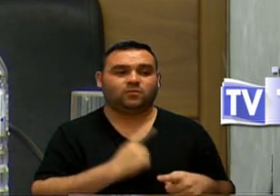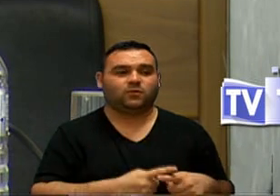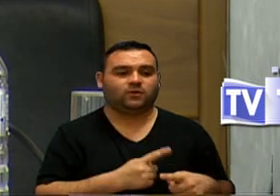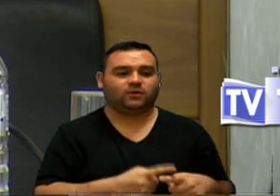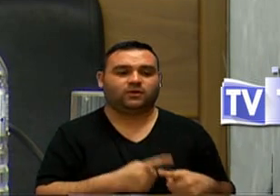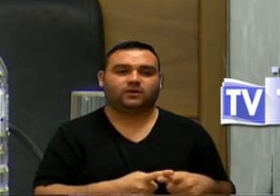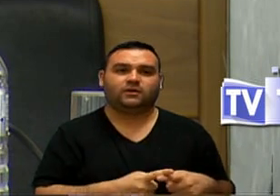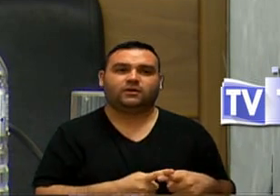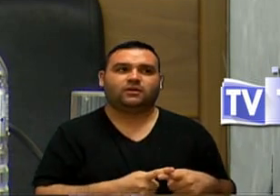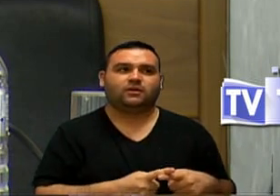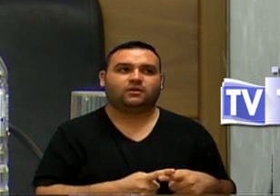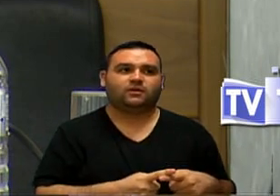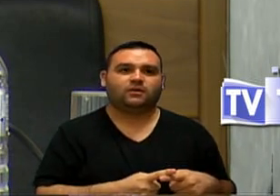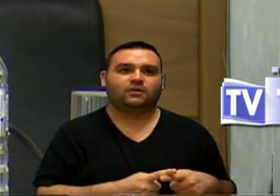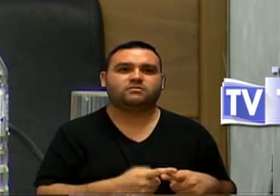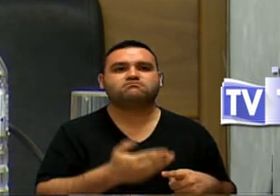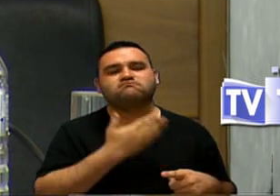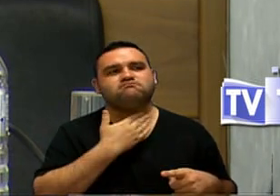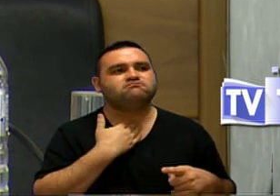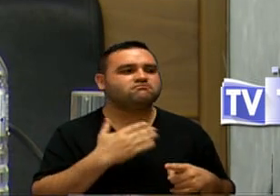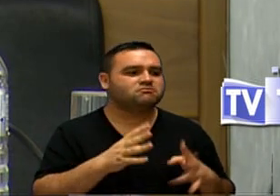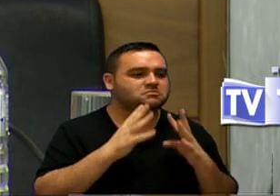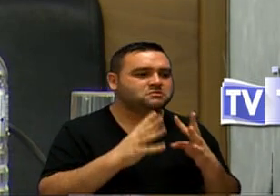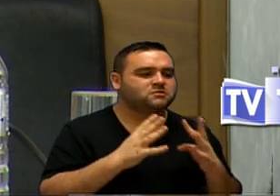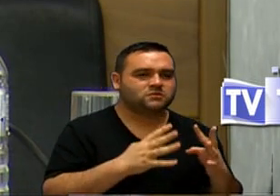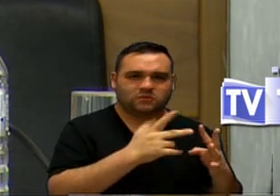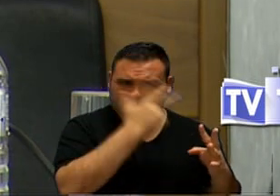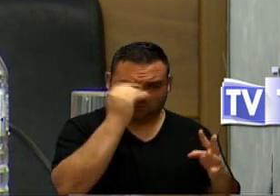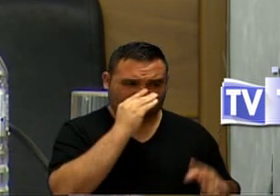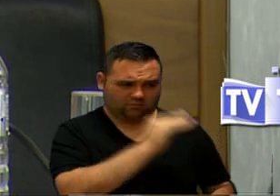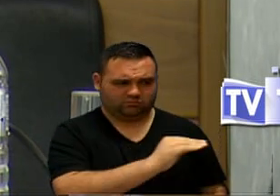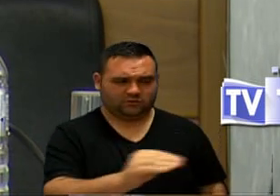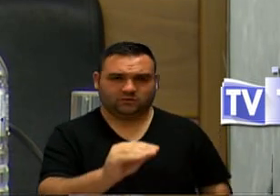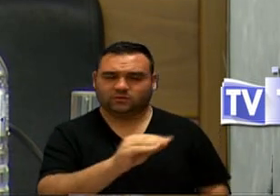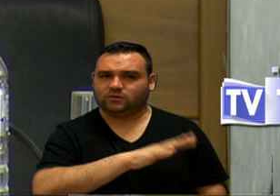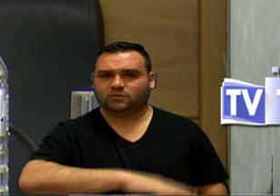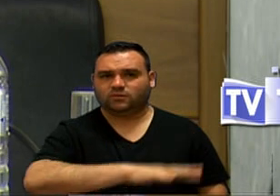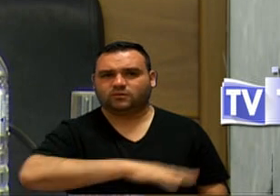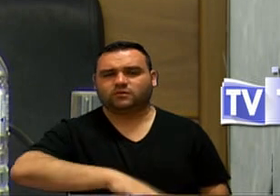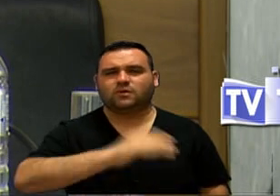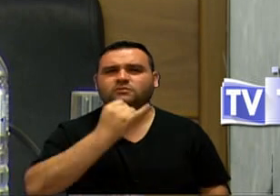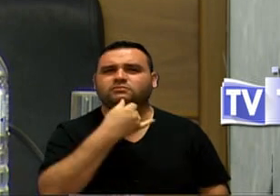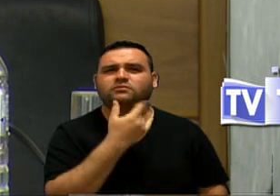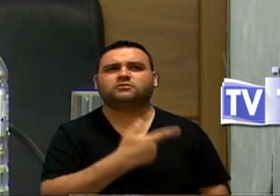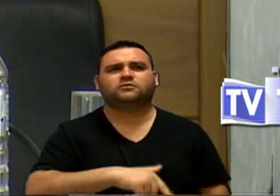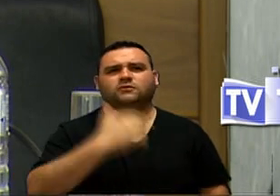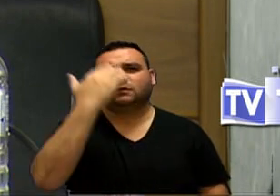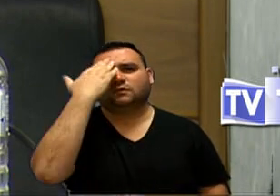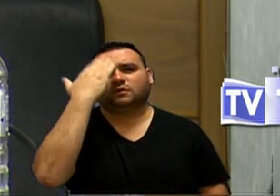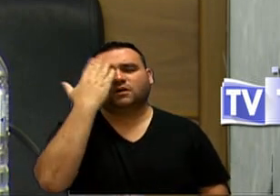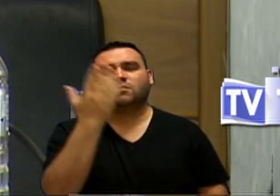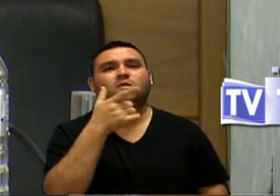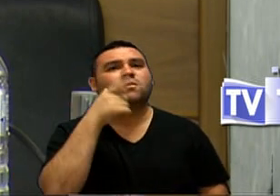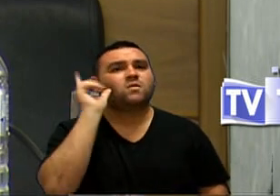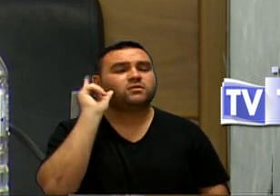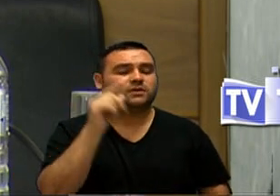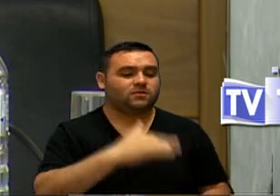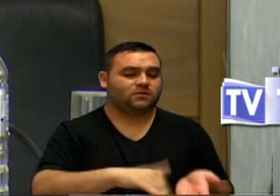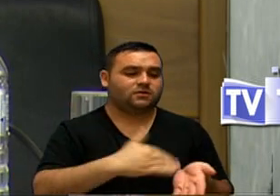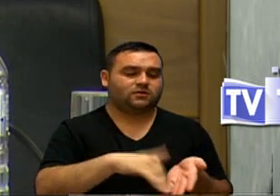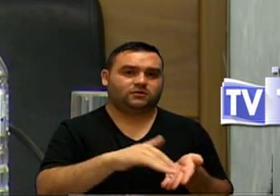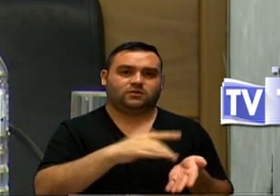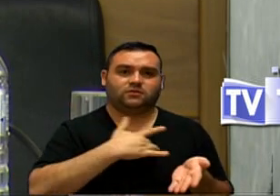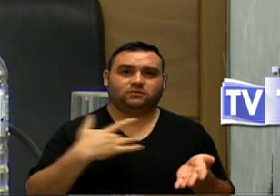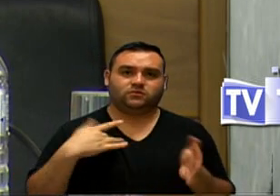que não escute a voz daqueles que mais necessitam. É muito Obrigado. Triste nós sabermos que ontem a Secretária de